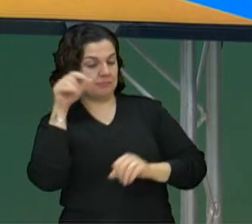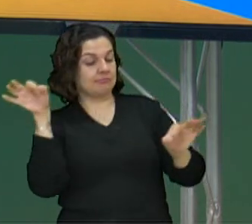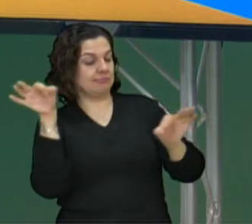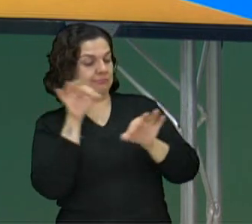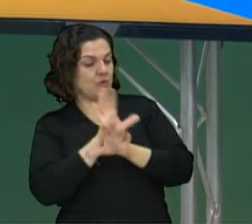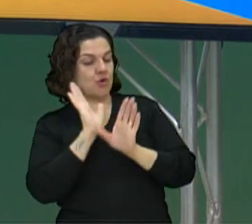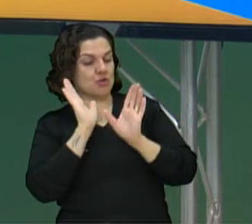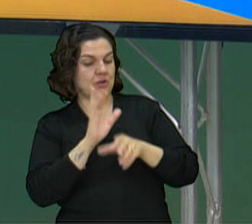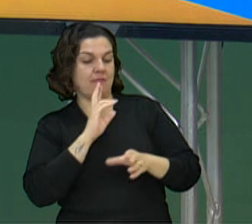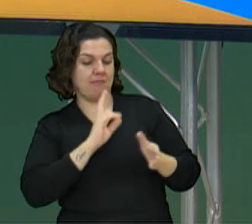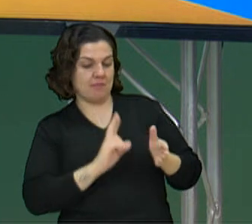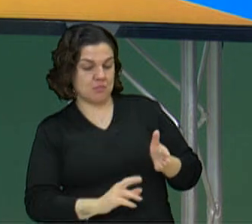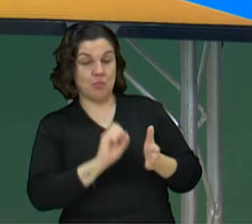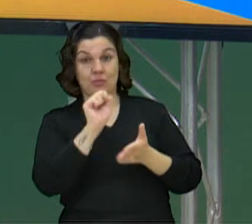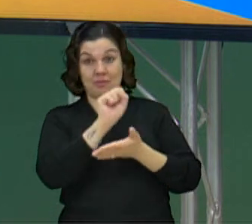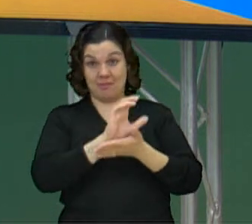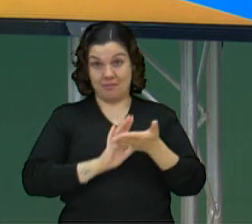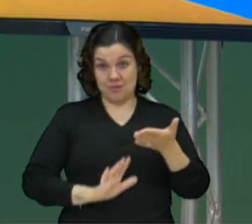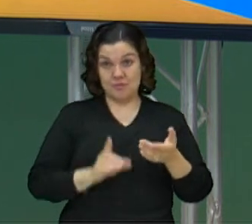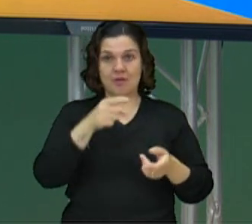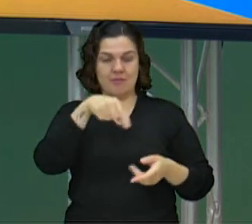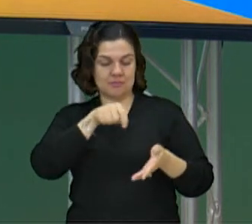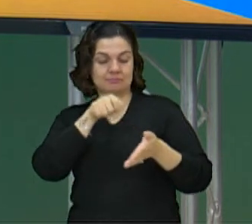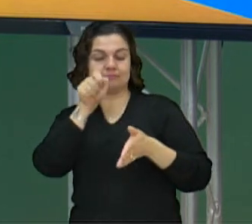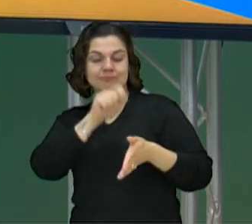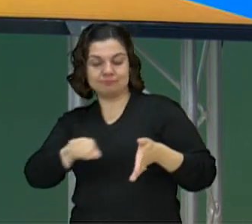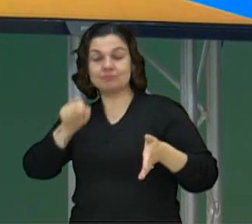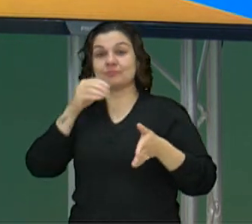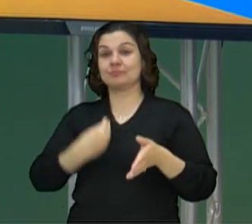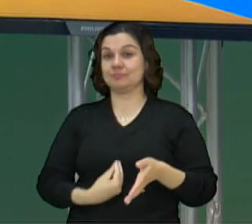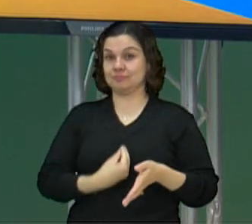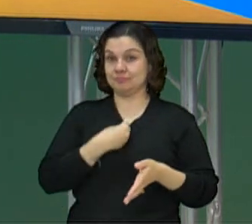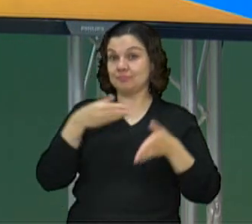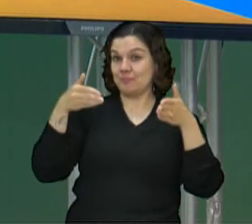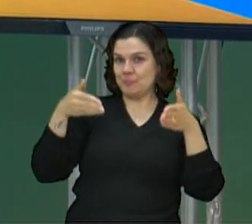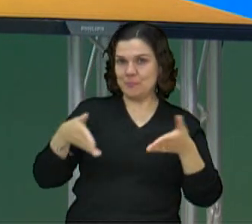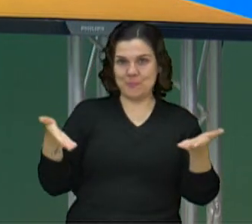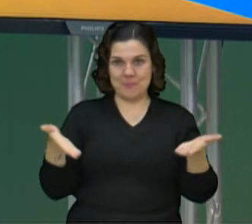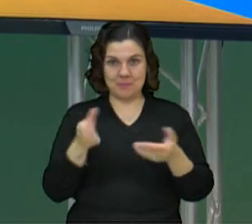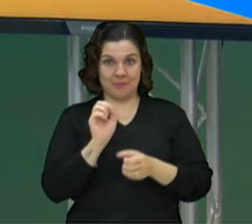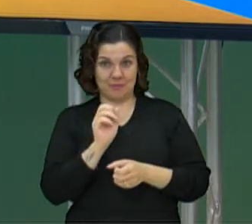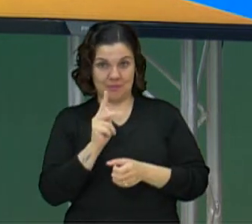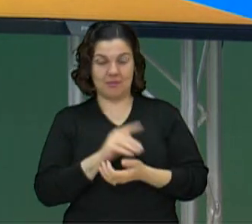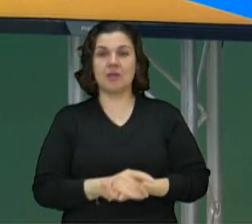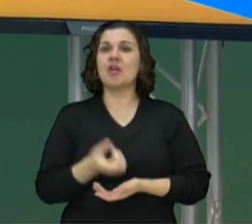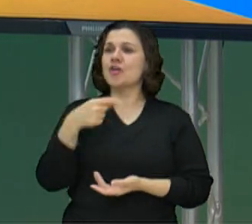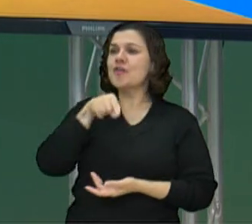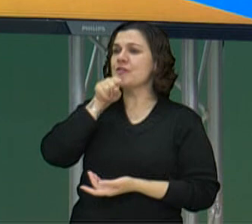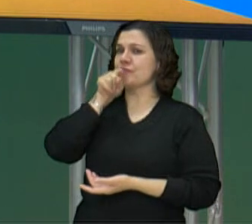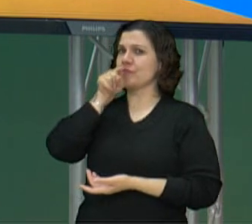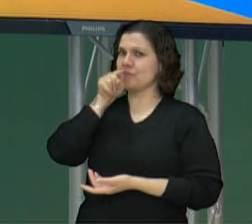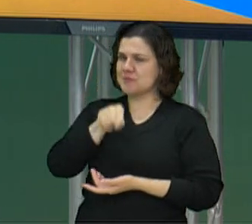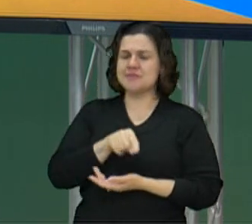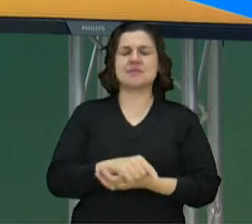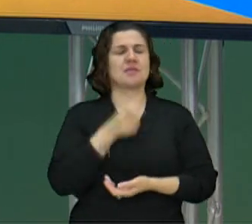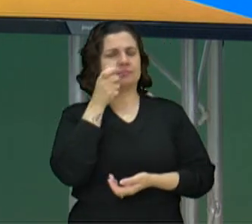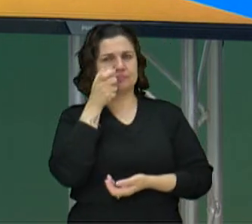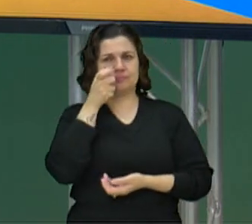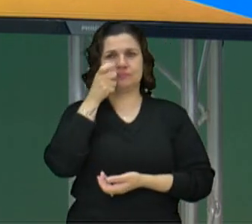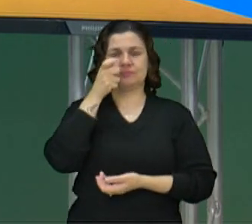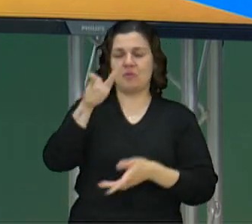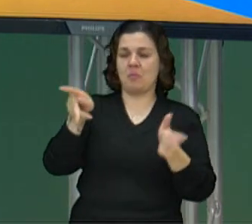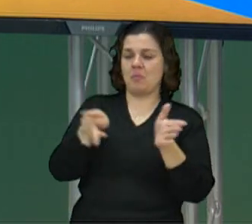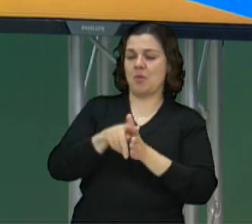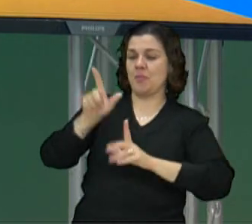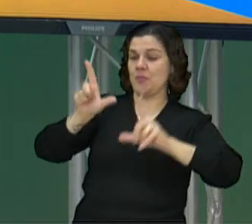pronta, resolva essa atividade, você confirma a sua presença nessa aula. Ok? Você que assiste as aulas pela